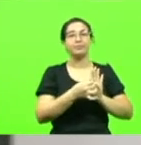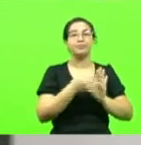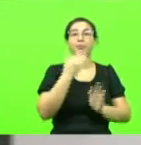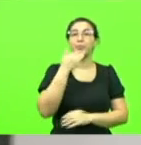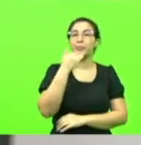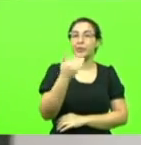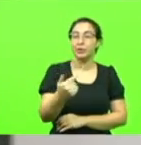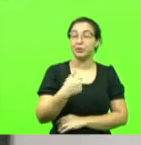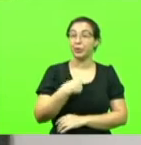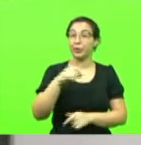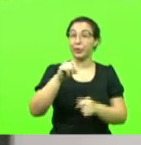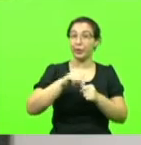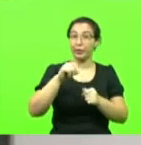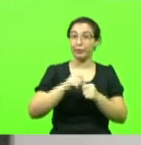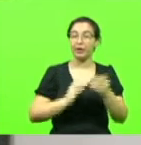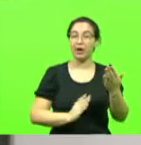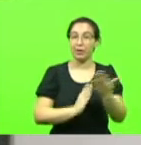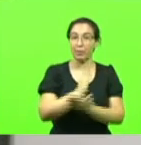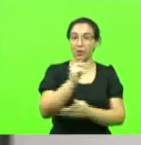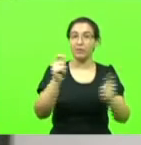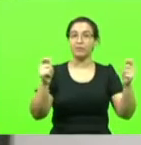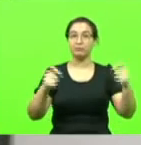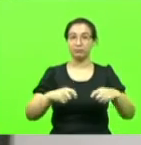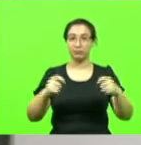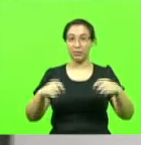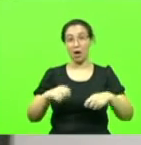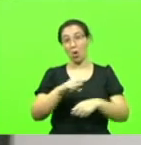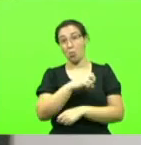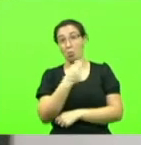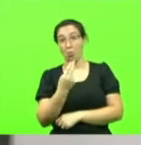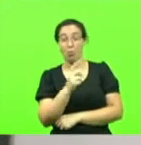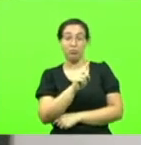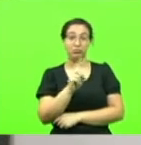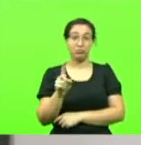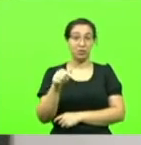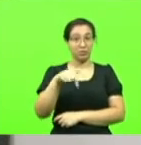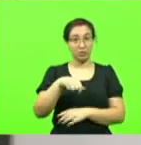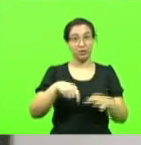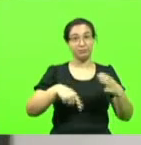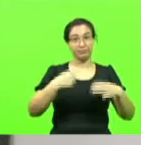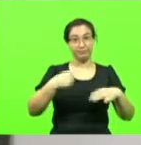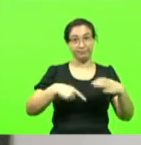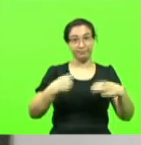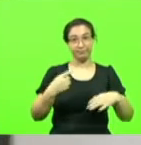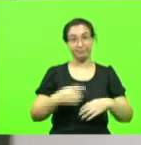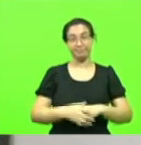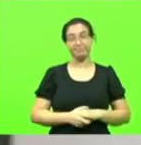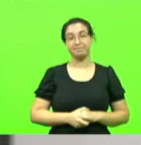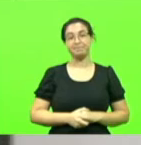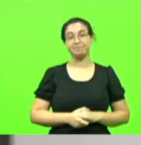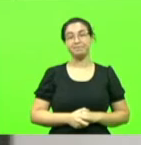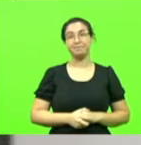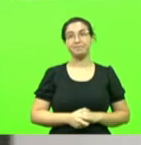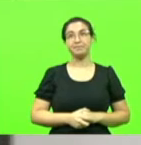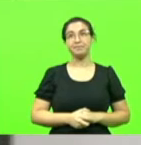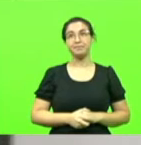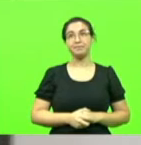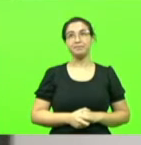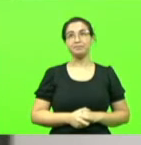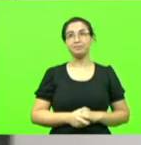que eu fiz para aprovação ou não de nossa comissão o